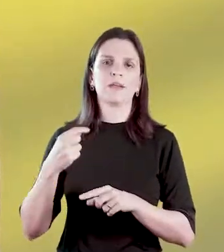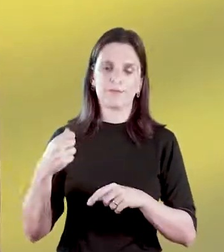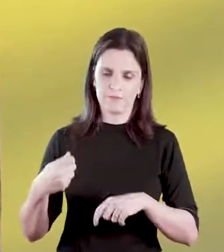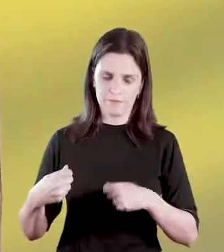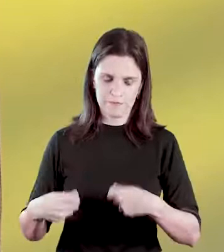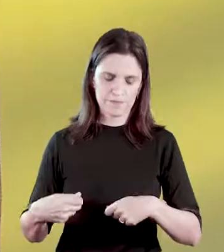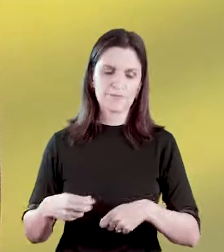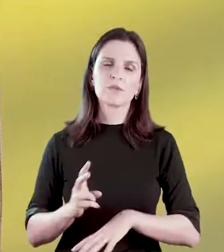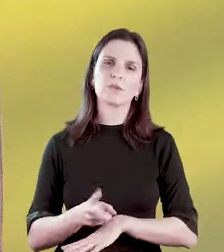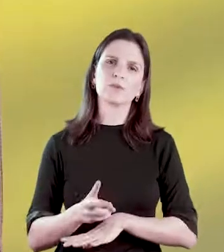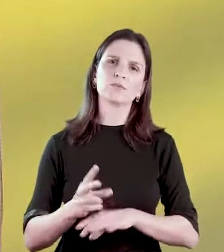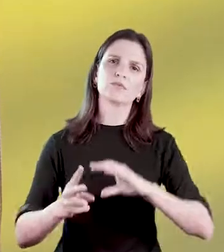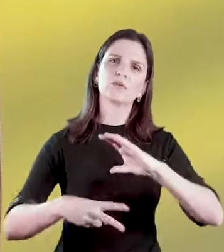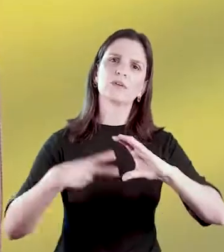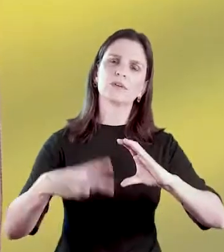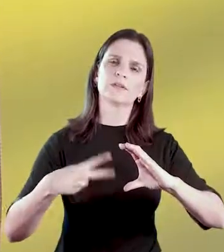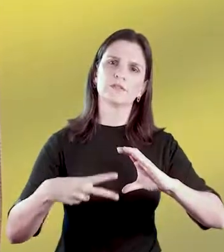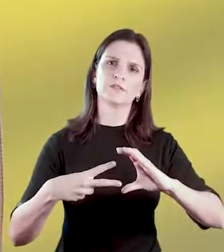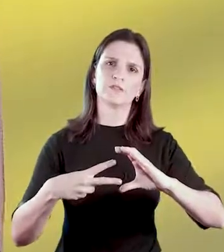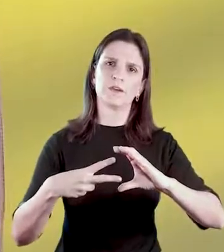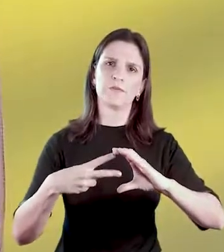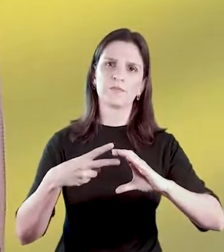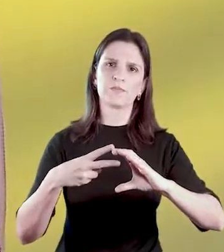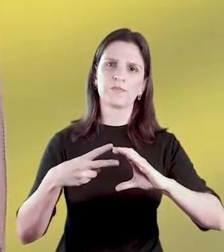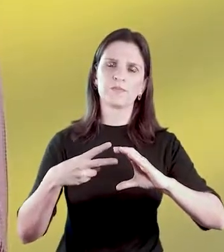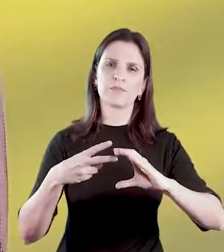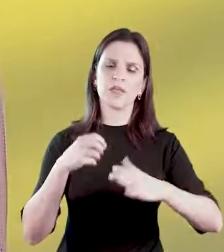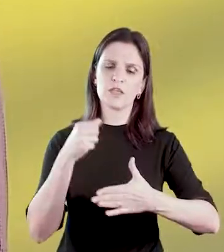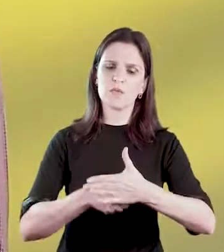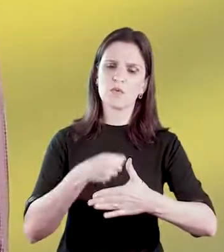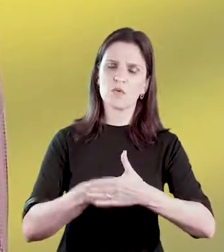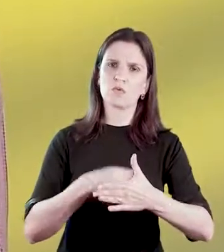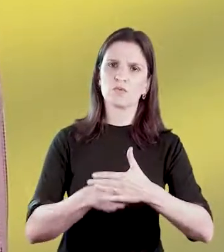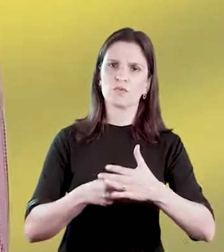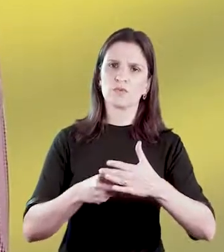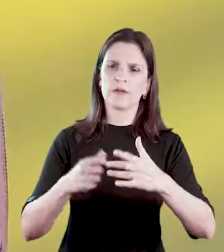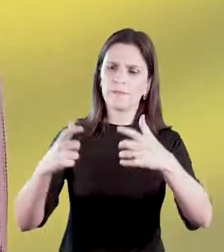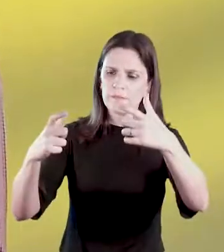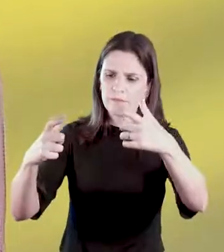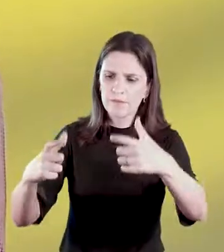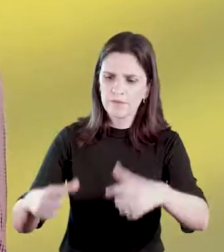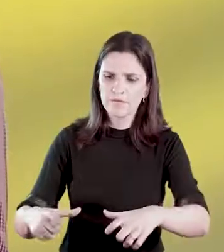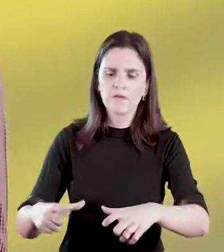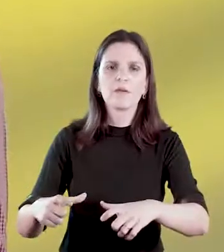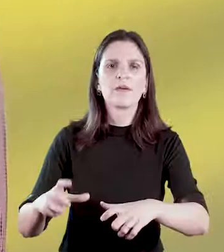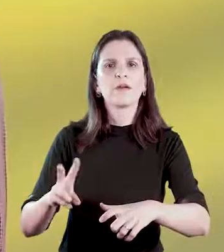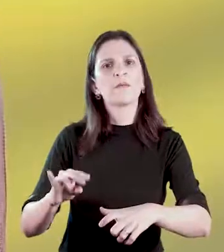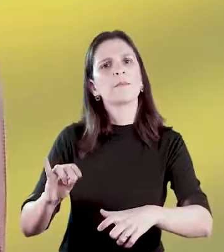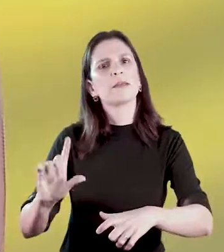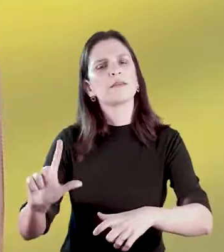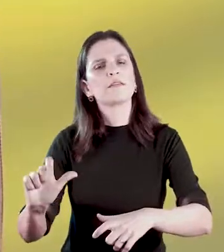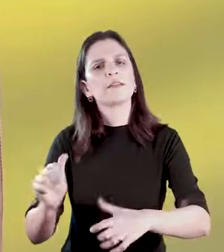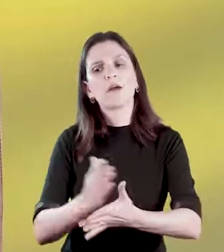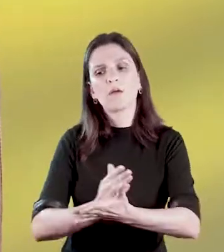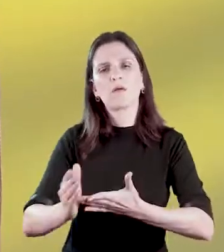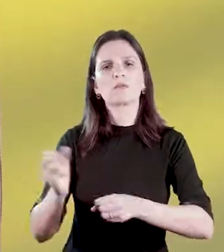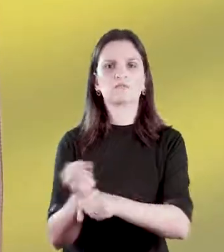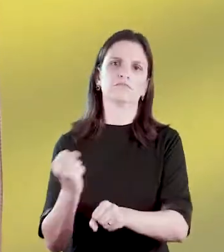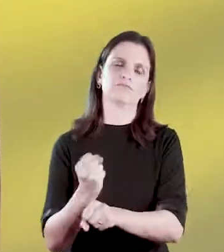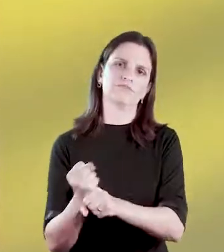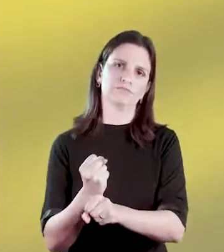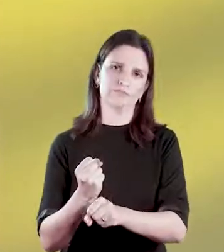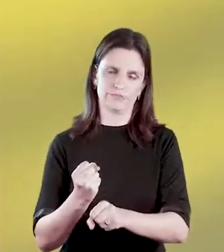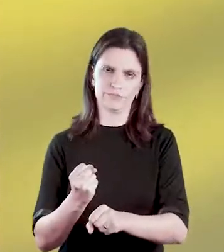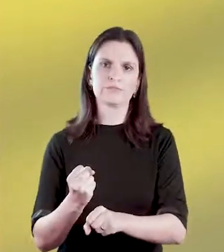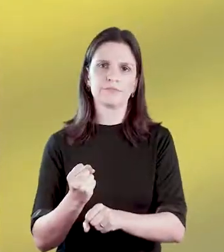eu não posso mexer em outro projeto por quê Porque essa Vila do Idoso ele é diferenciado de tudo que já foi